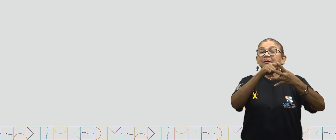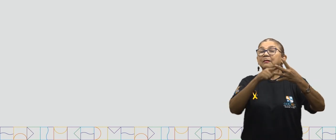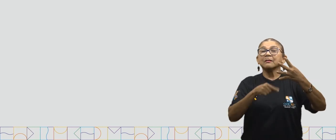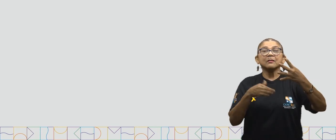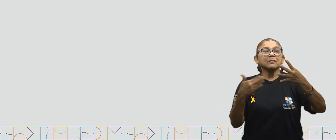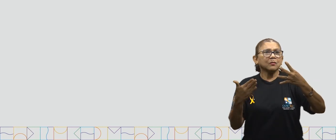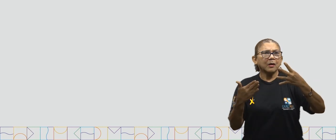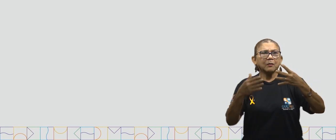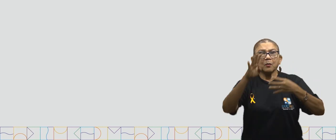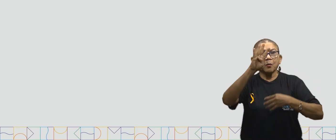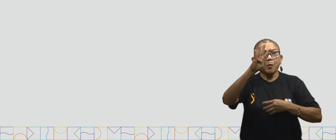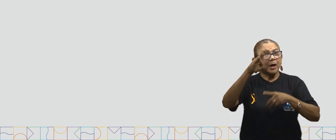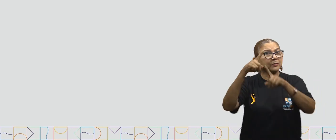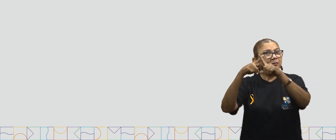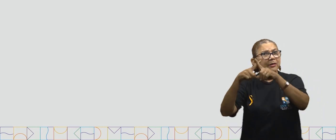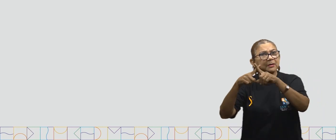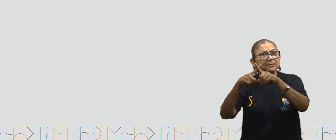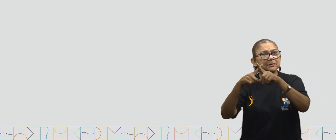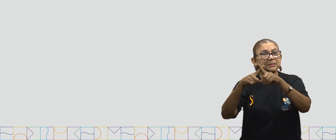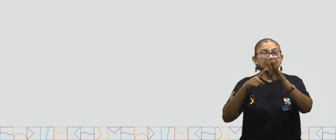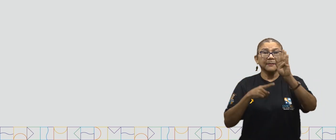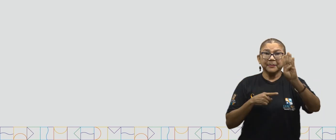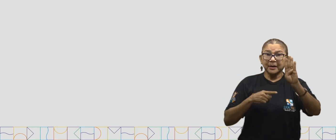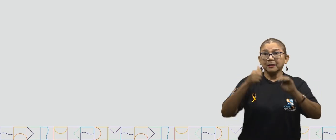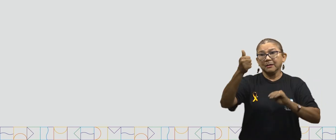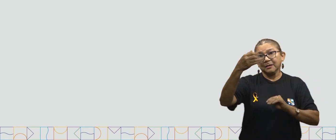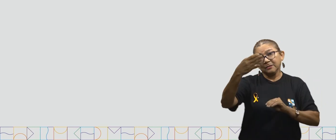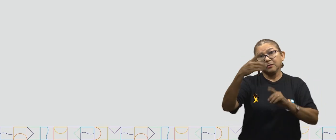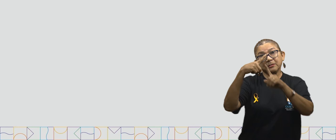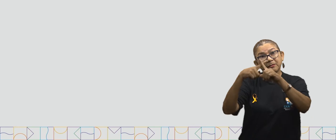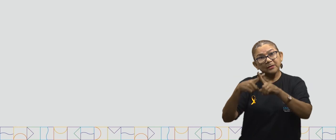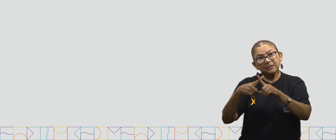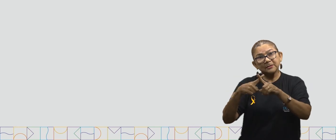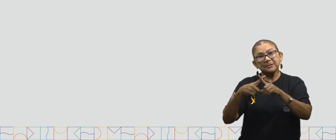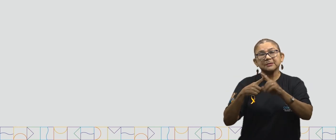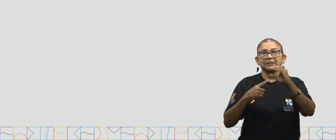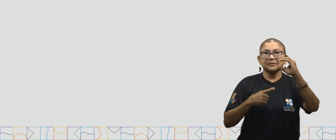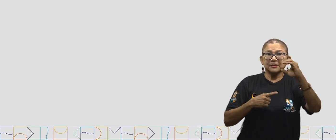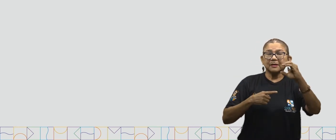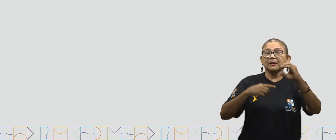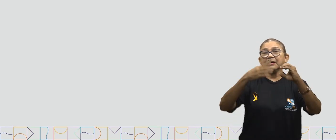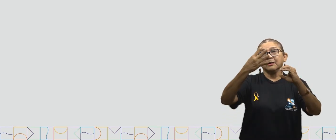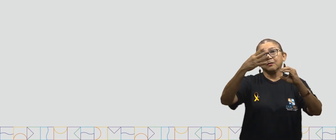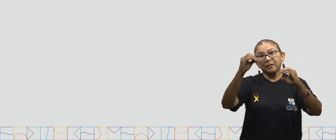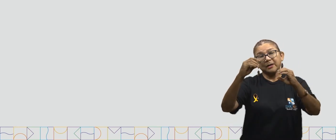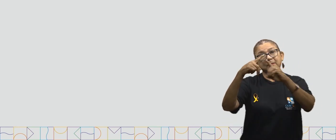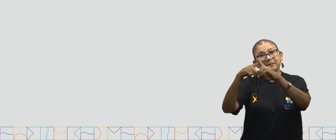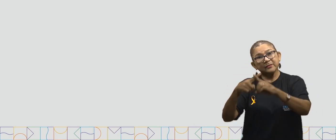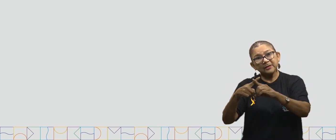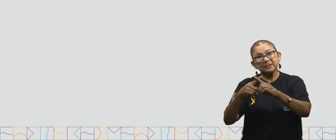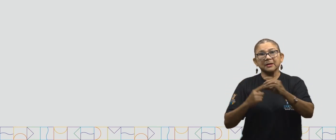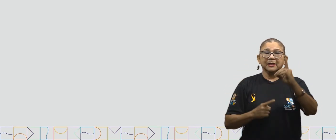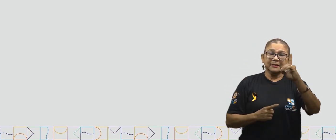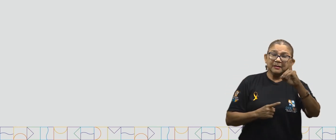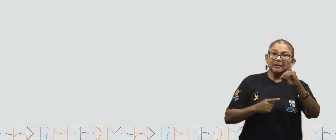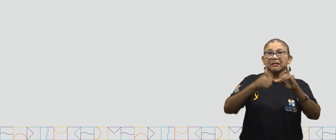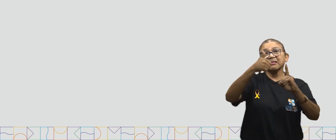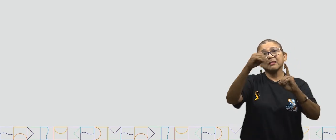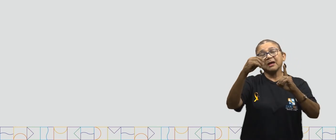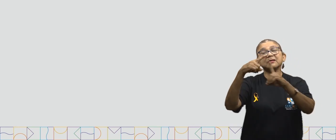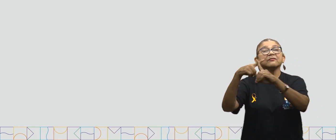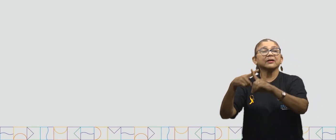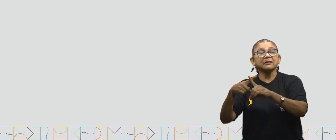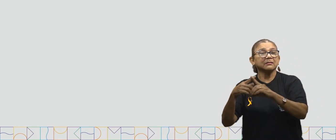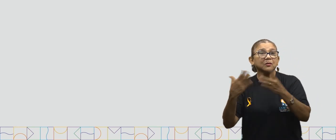Letra A, 4 vezes. Letra B, 14 vezes. Letra C, 40 vezes. Ou letra